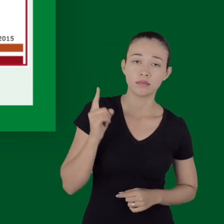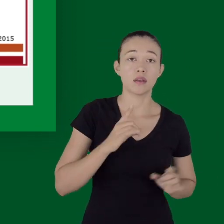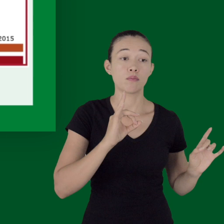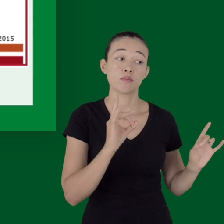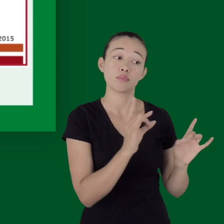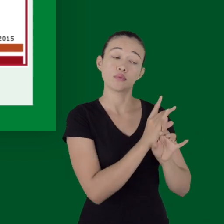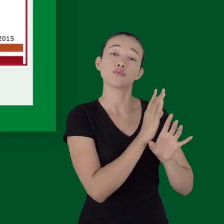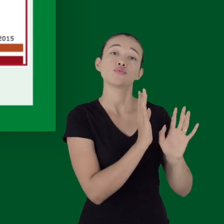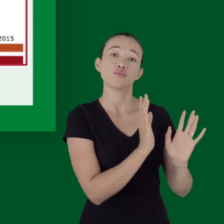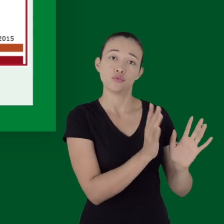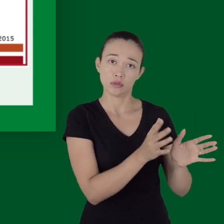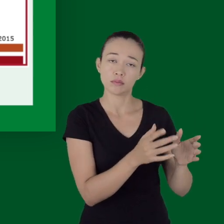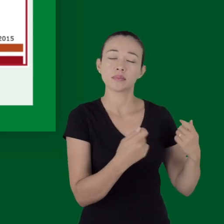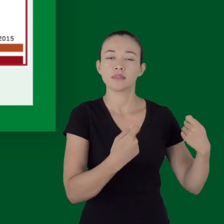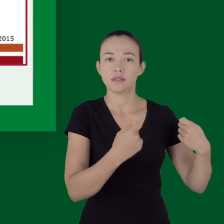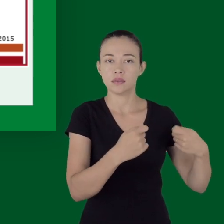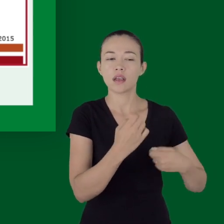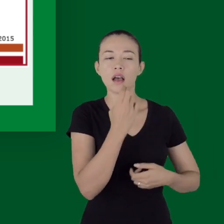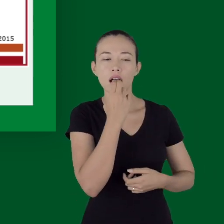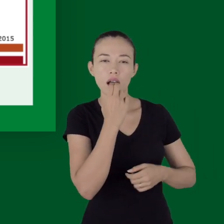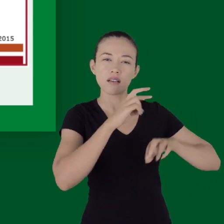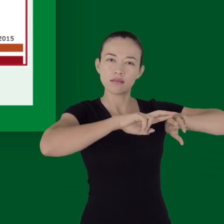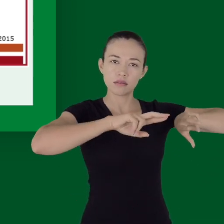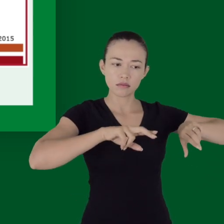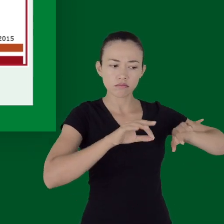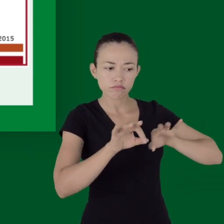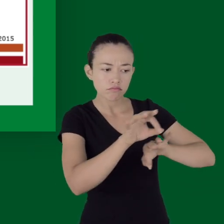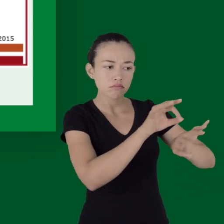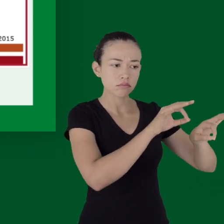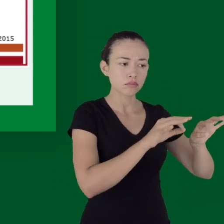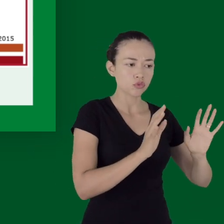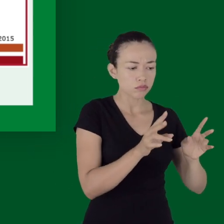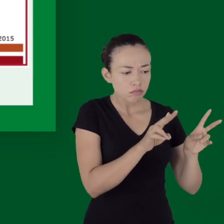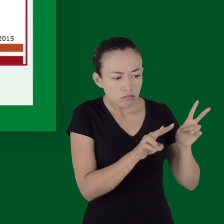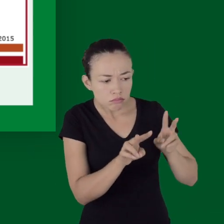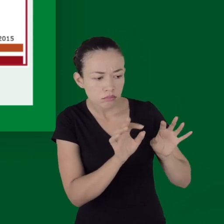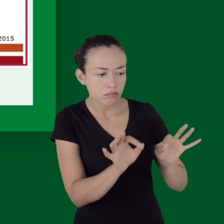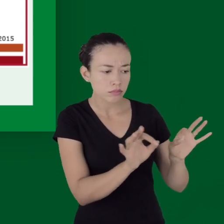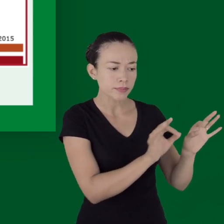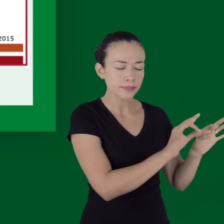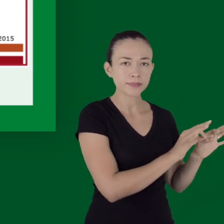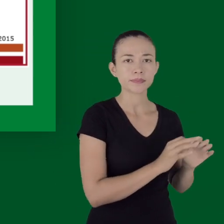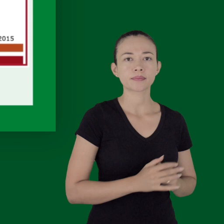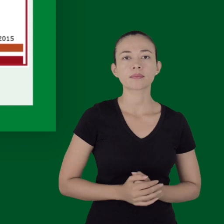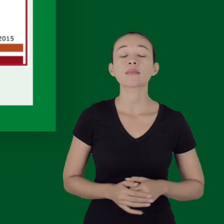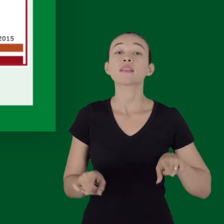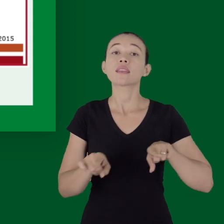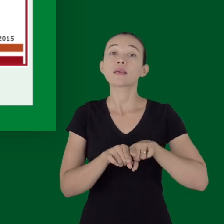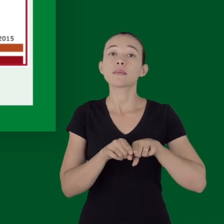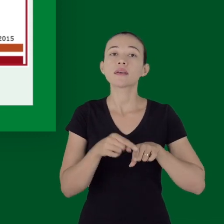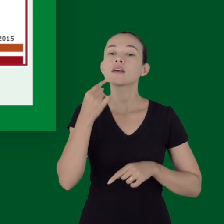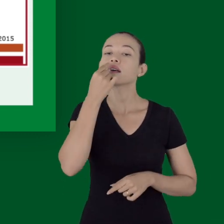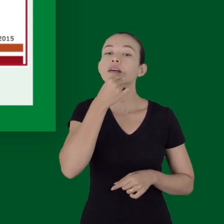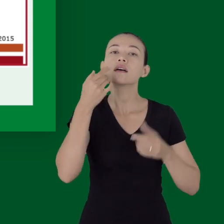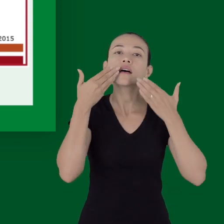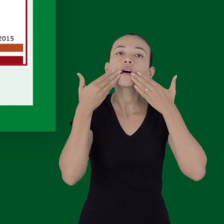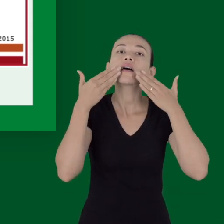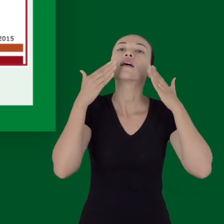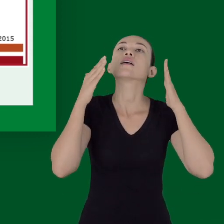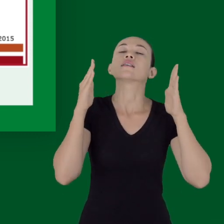procedimento vai ser uma coisa mais rápida. E até deixar as medicações de reanimação